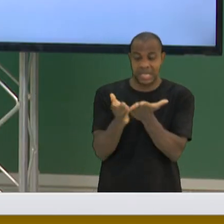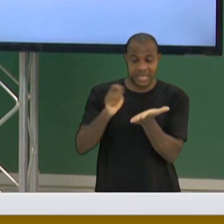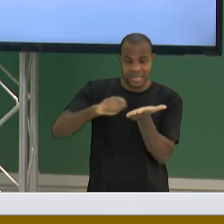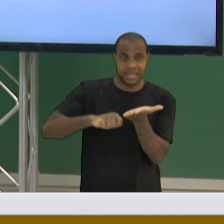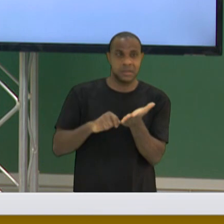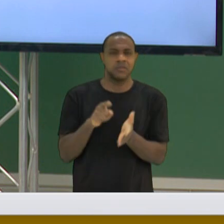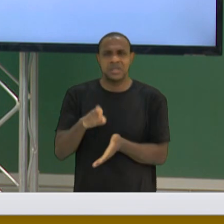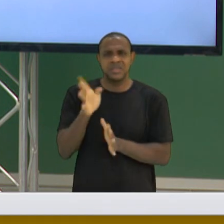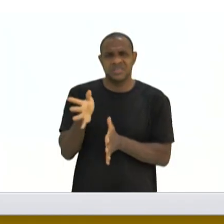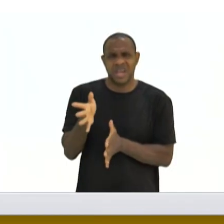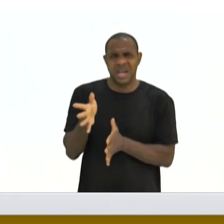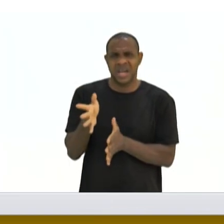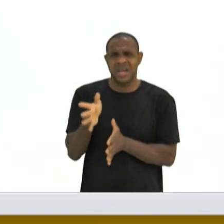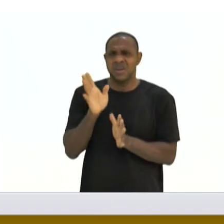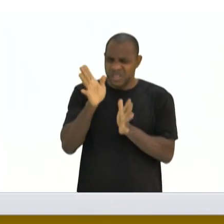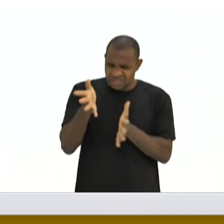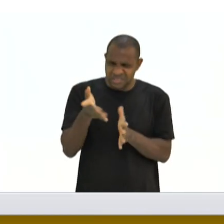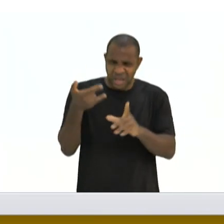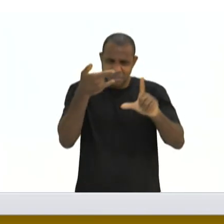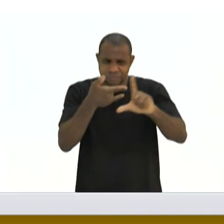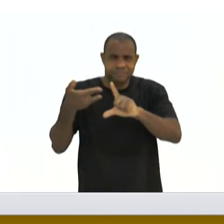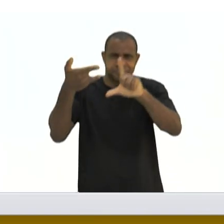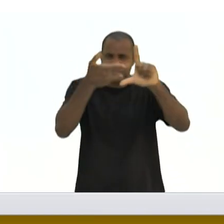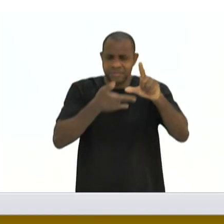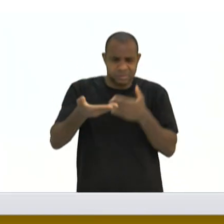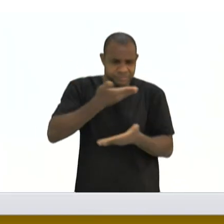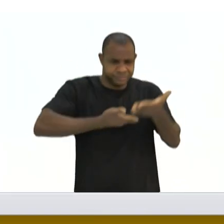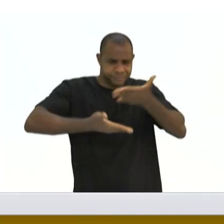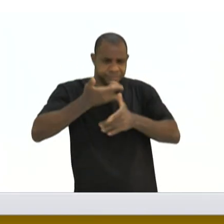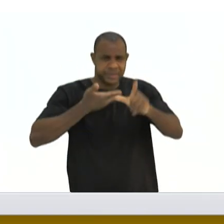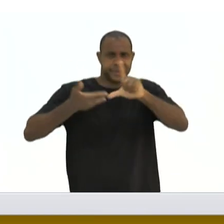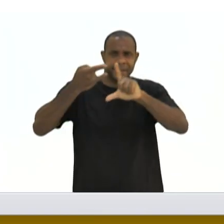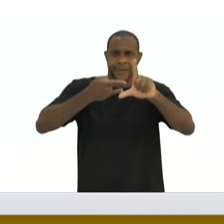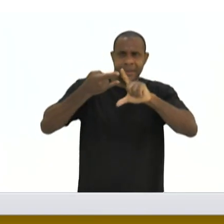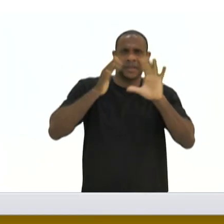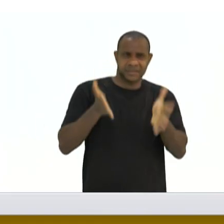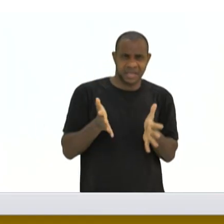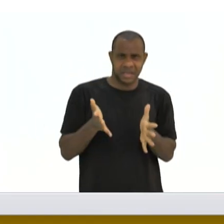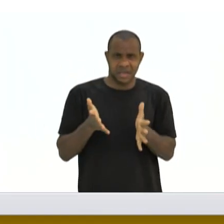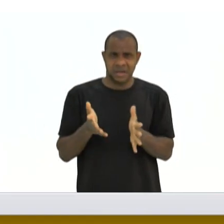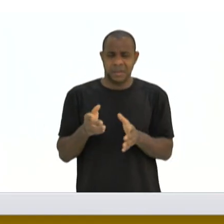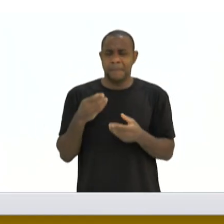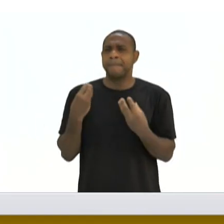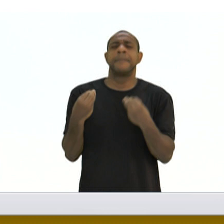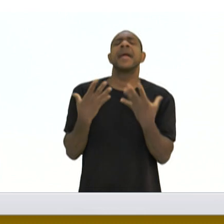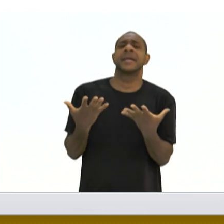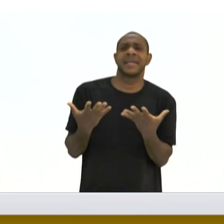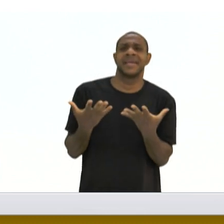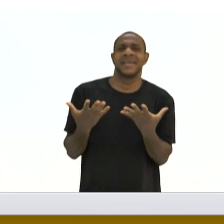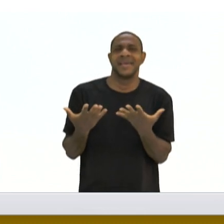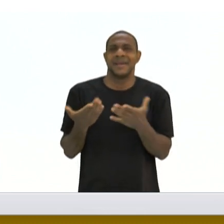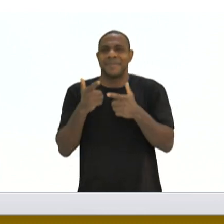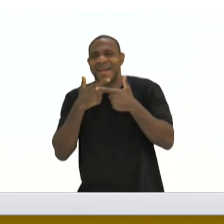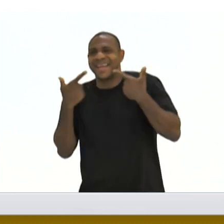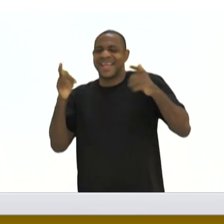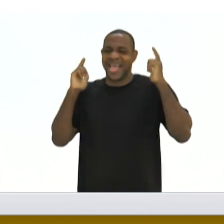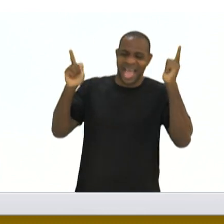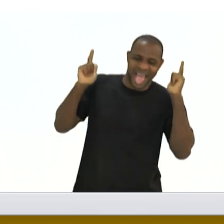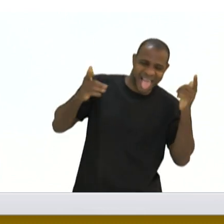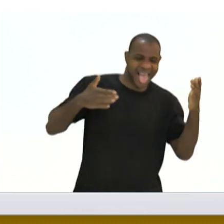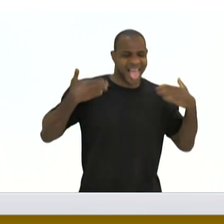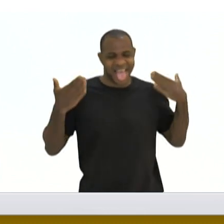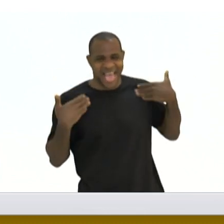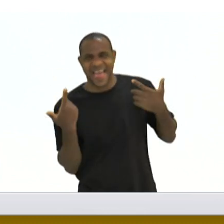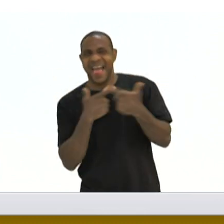você já participou de alguma Live foi para se divertir ou para trilhar a